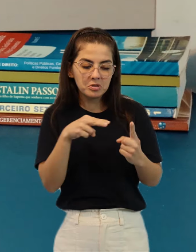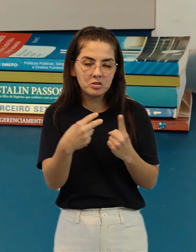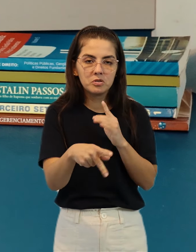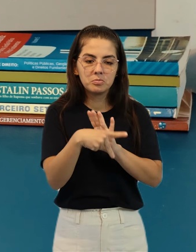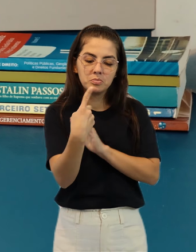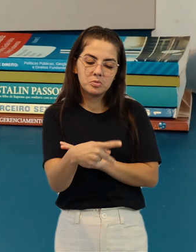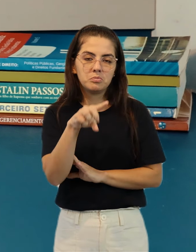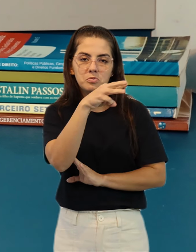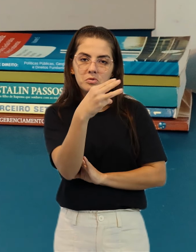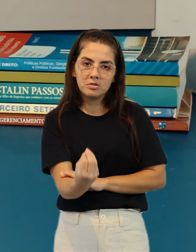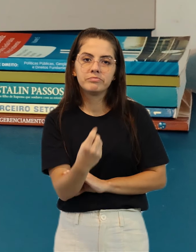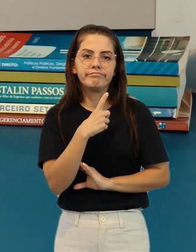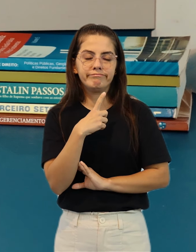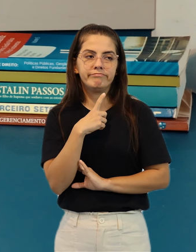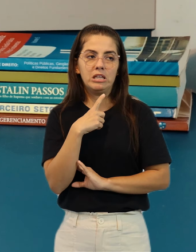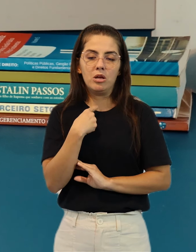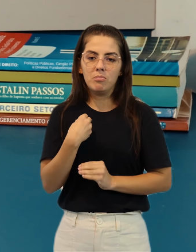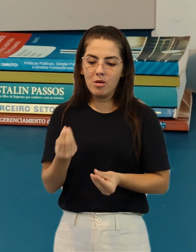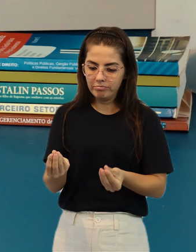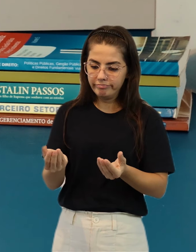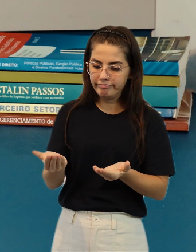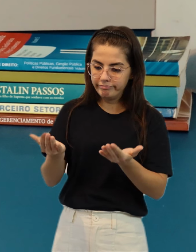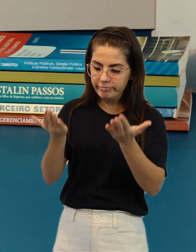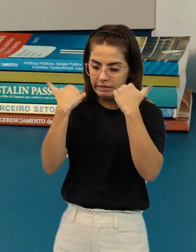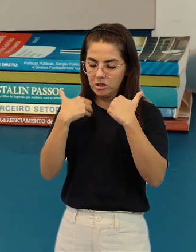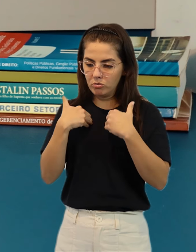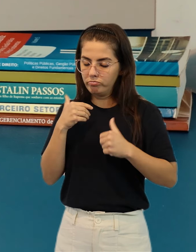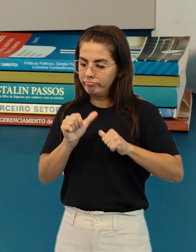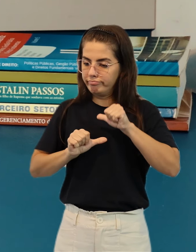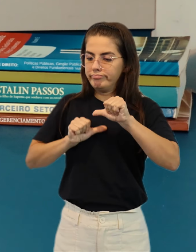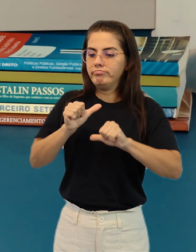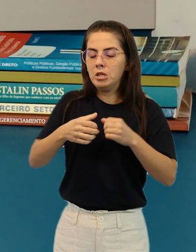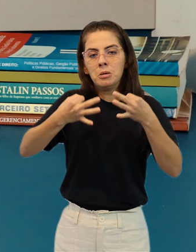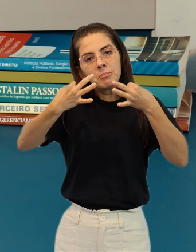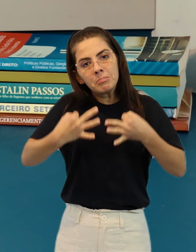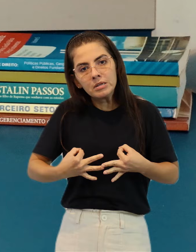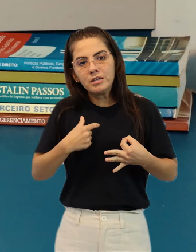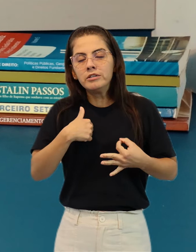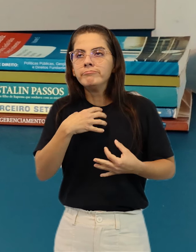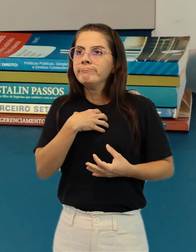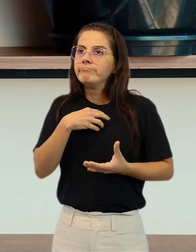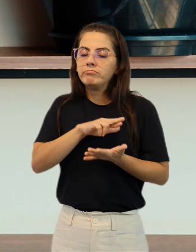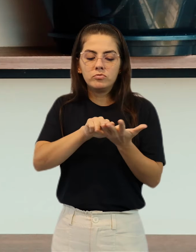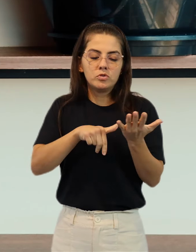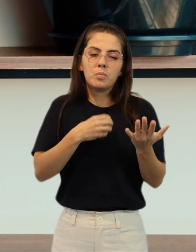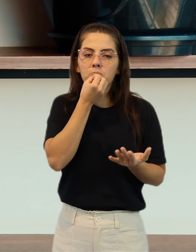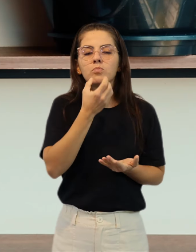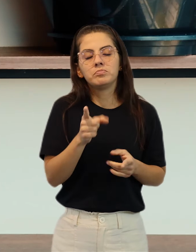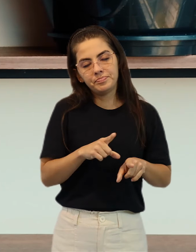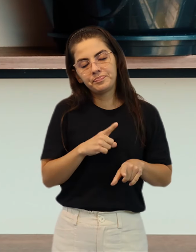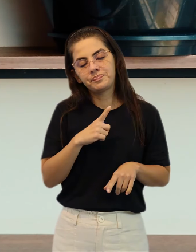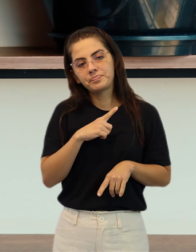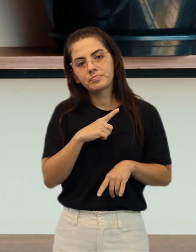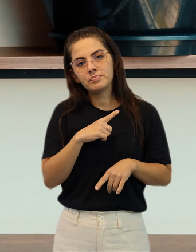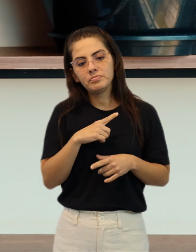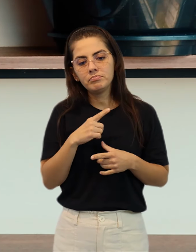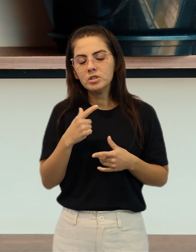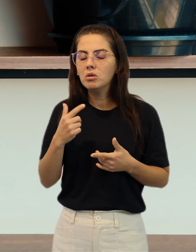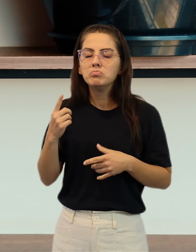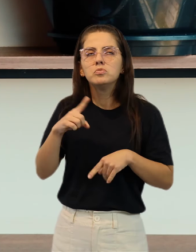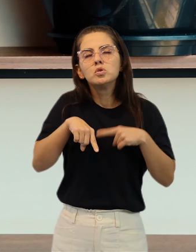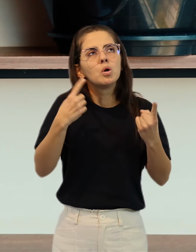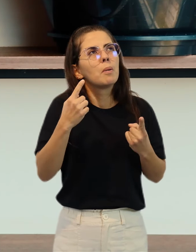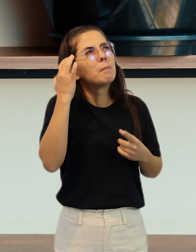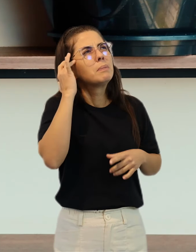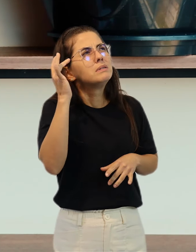Araxá pra mim. Então, me mudou bastante e me trouxe muitas coisas boas. Nós inicialmente achávamos que